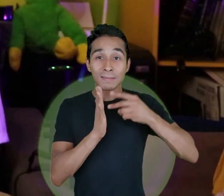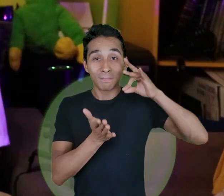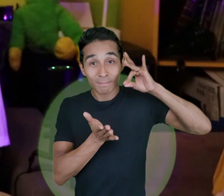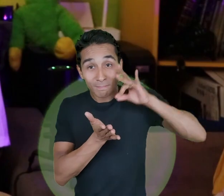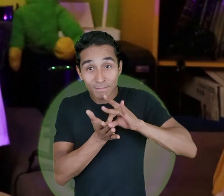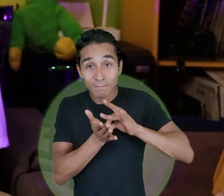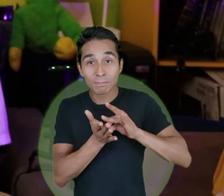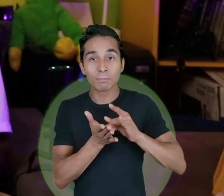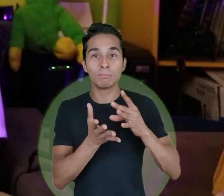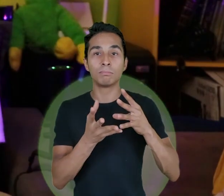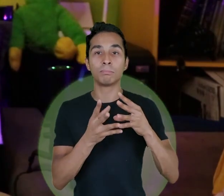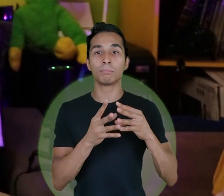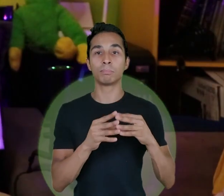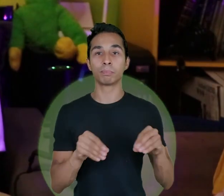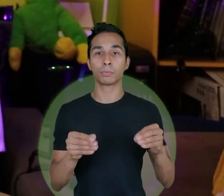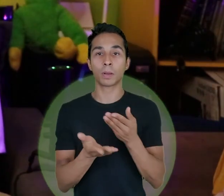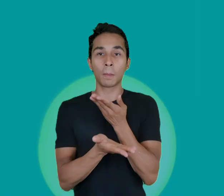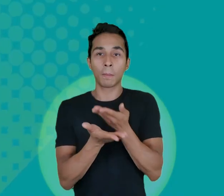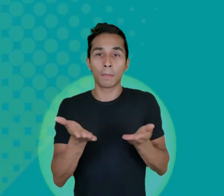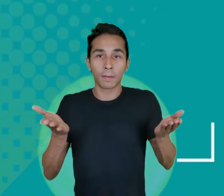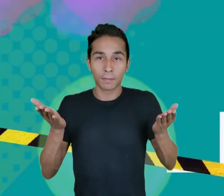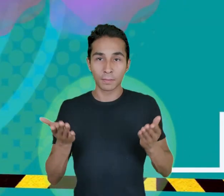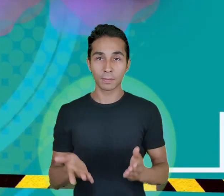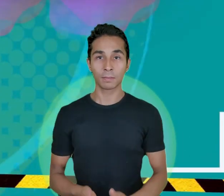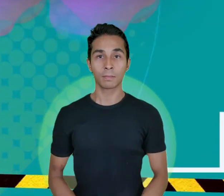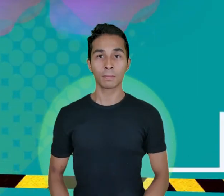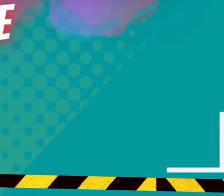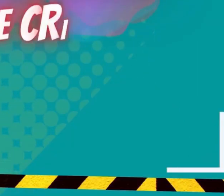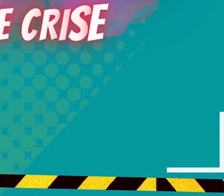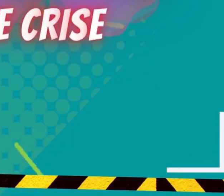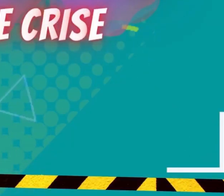coisas que são construídas pela periferia.